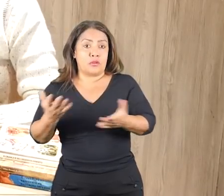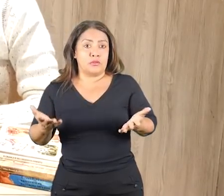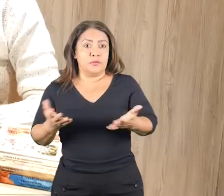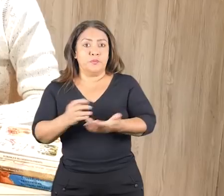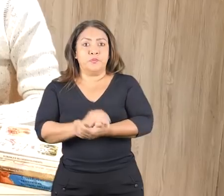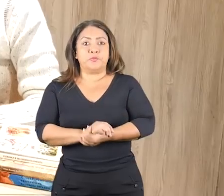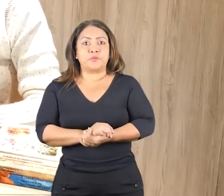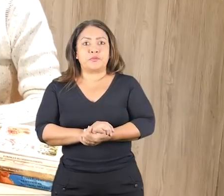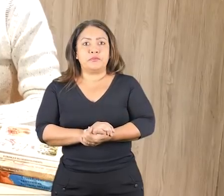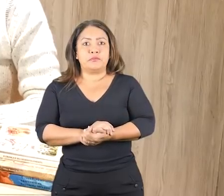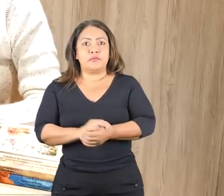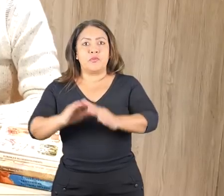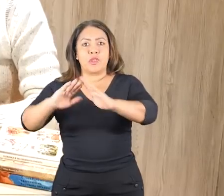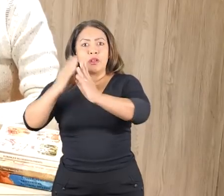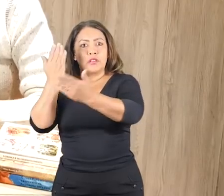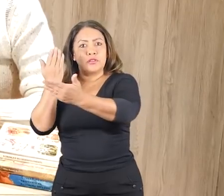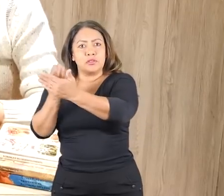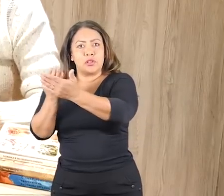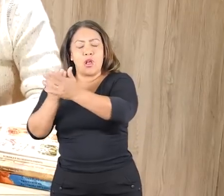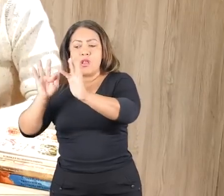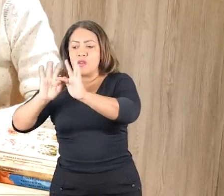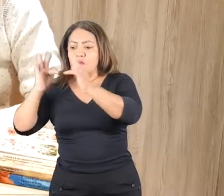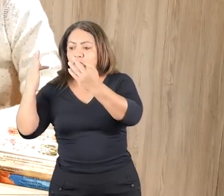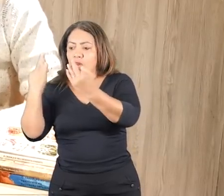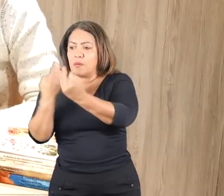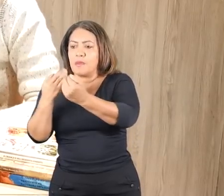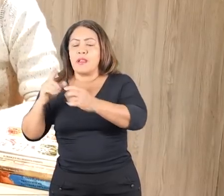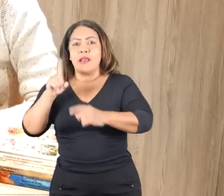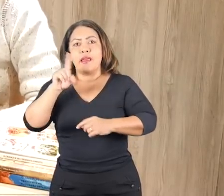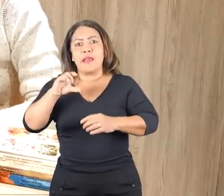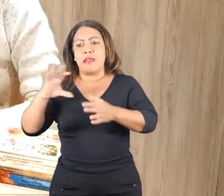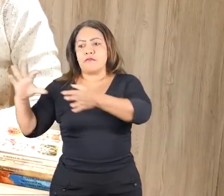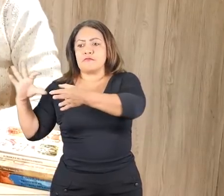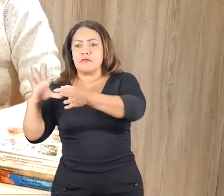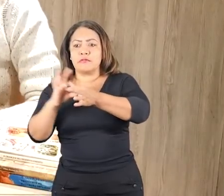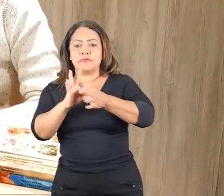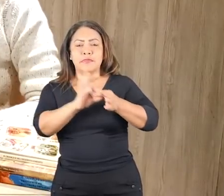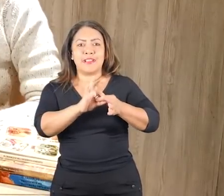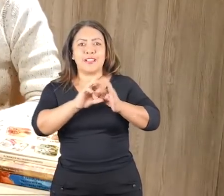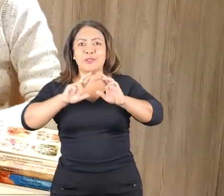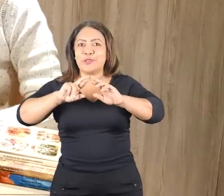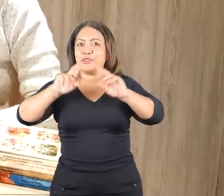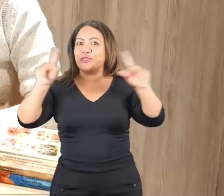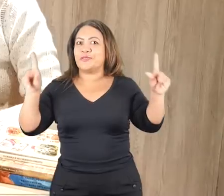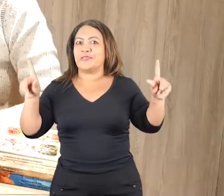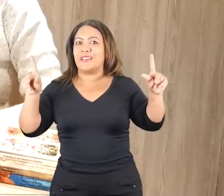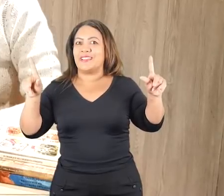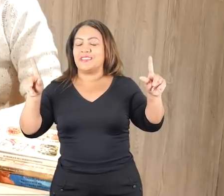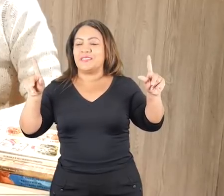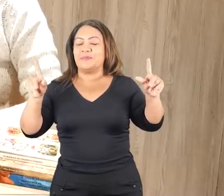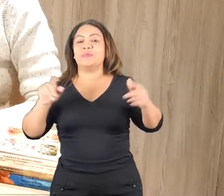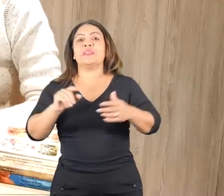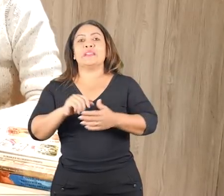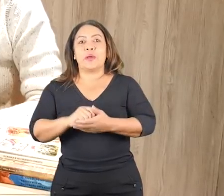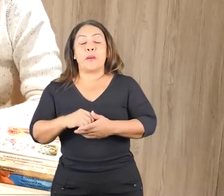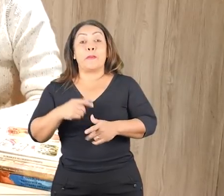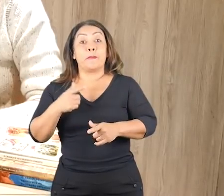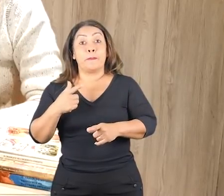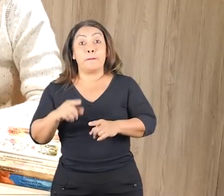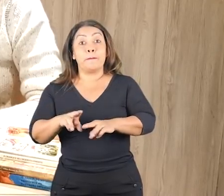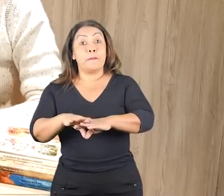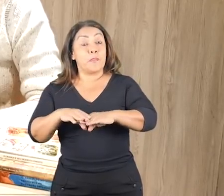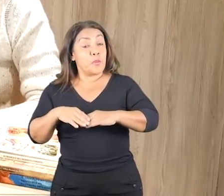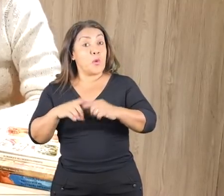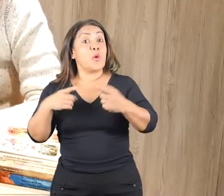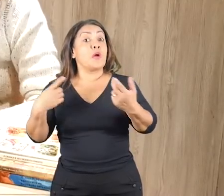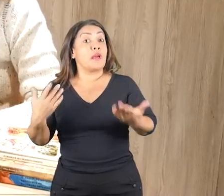Escola e família são dois contextos sociais diferentes, com funções sociais diferentes, porém